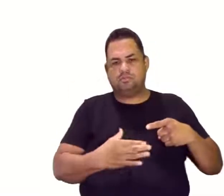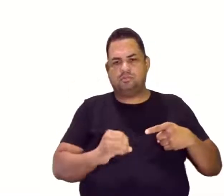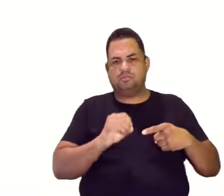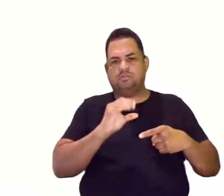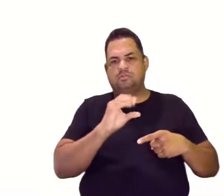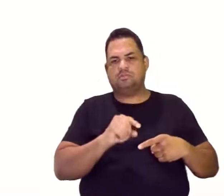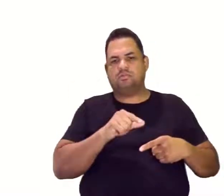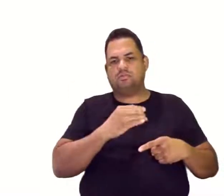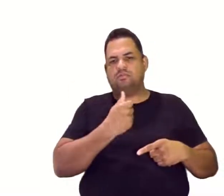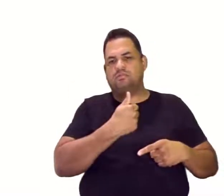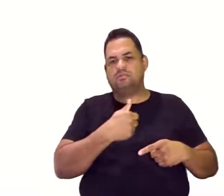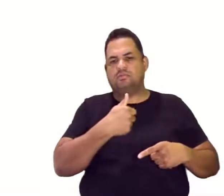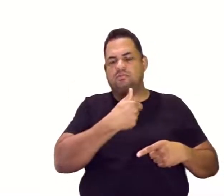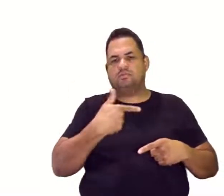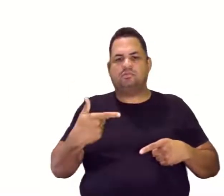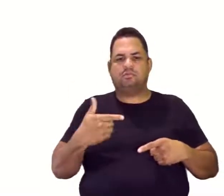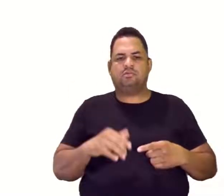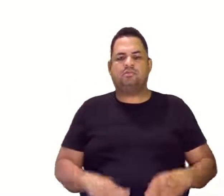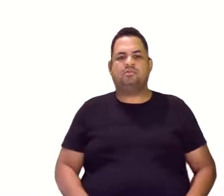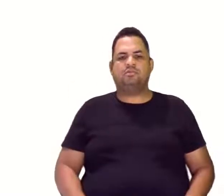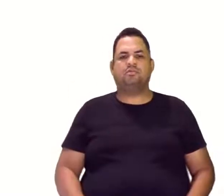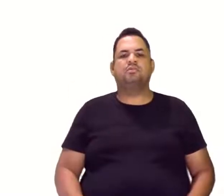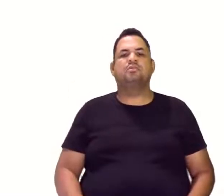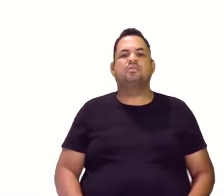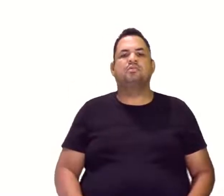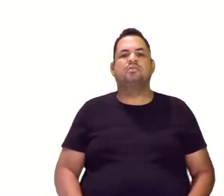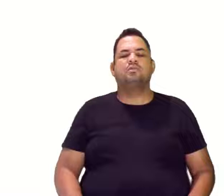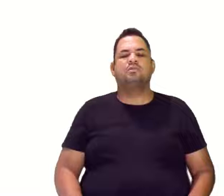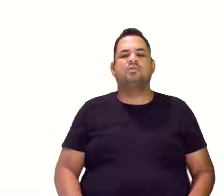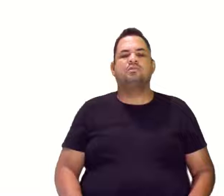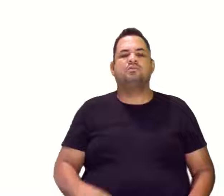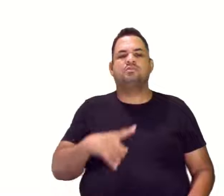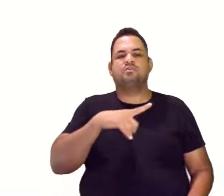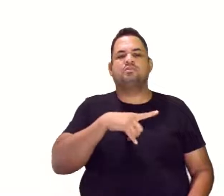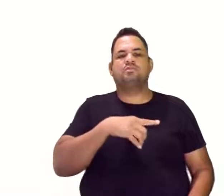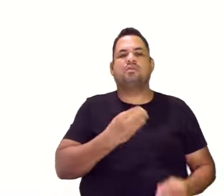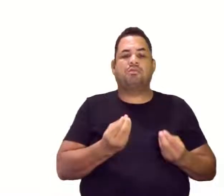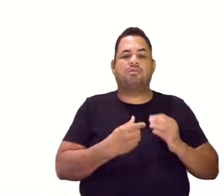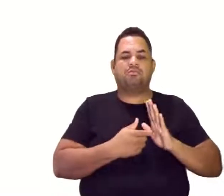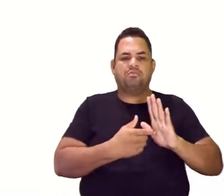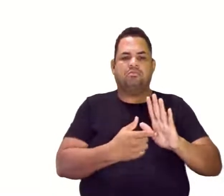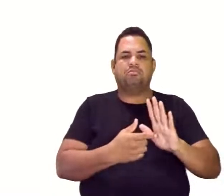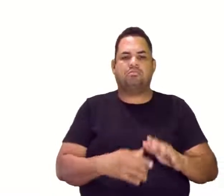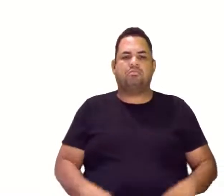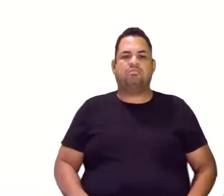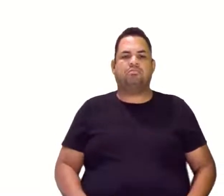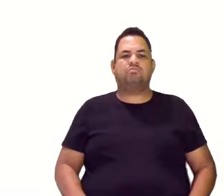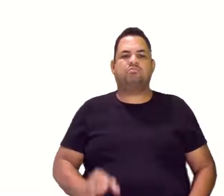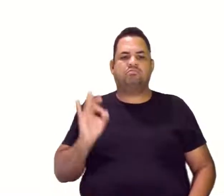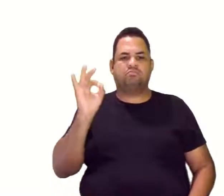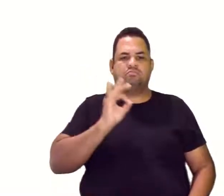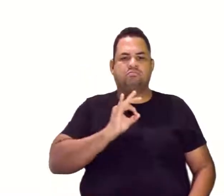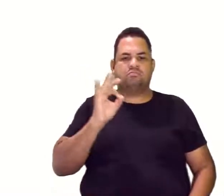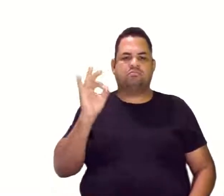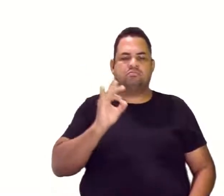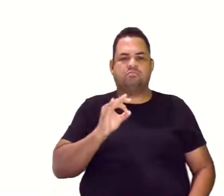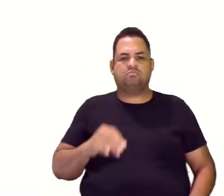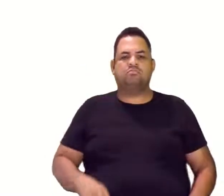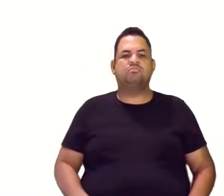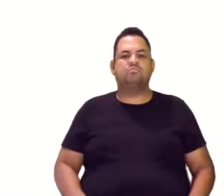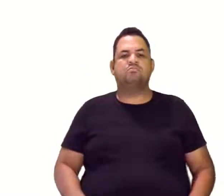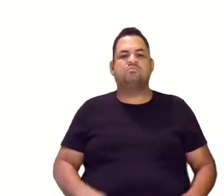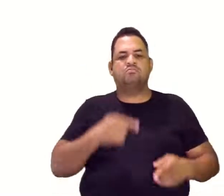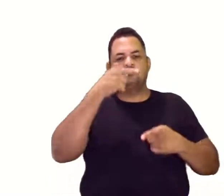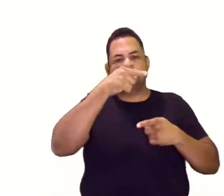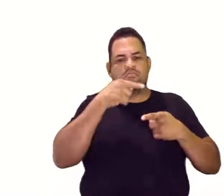que? 0,12 ou né? 12 centésimos. Então, a gente tem 3 maneiras de representar. Na forma percentual,